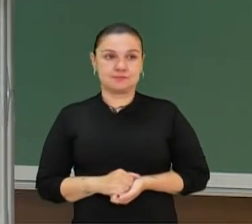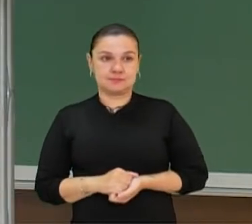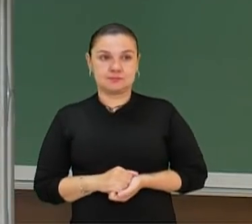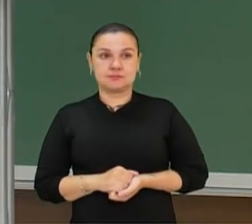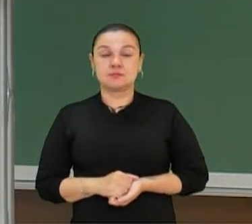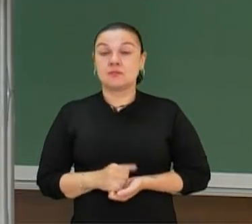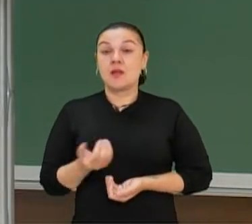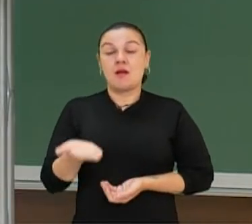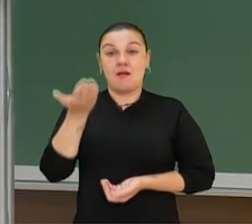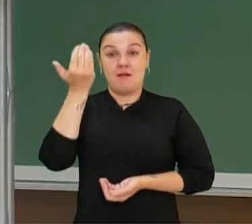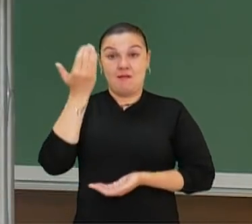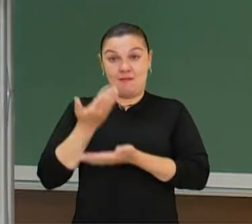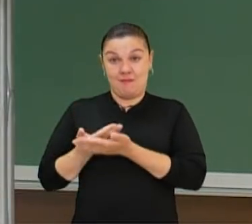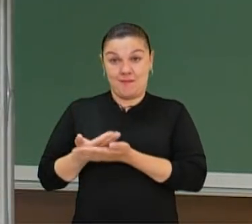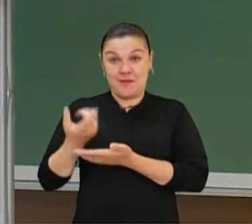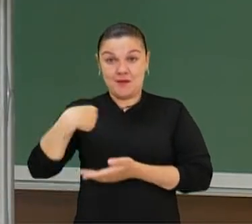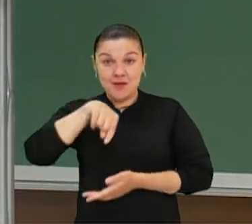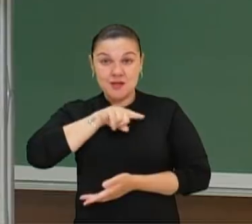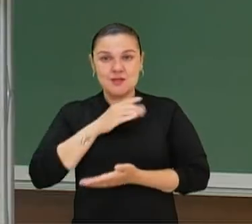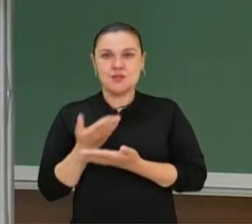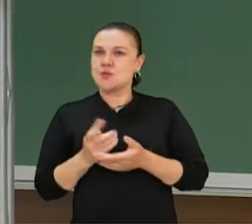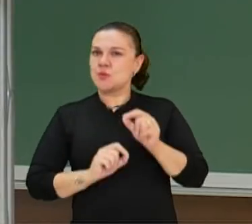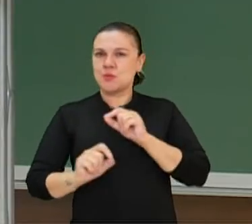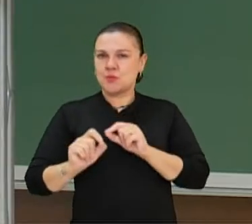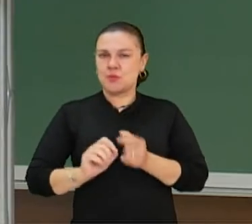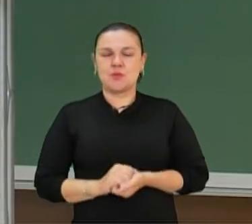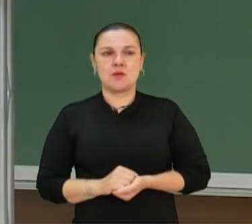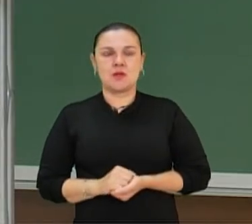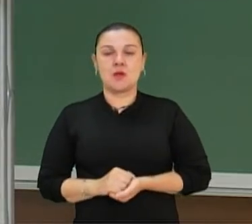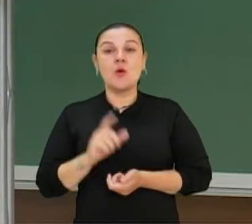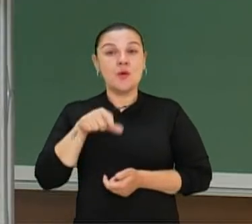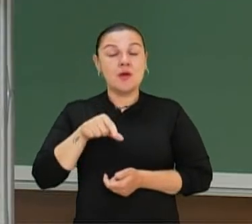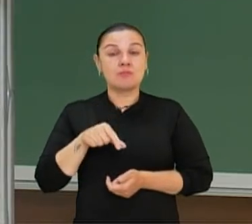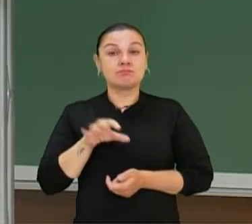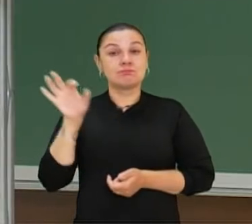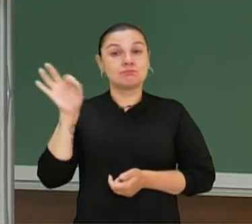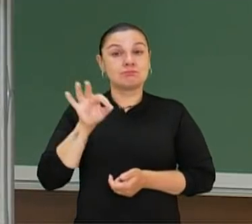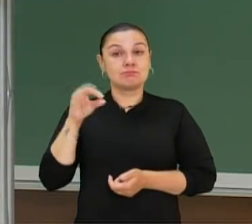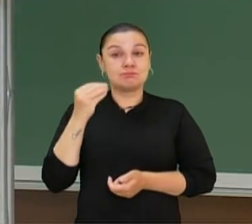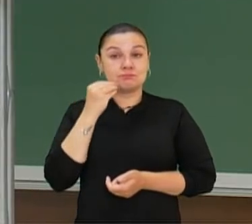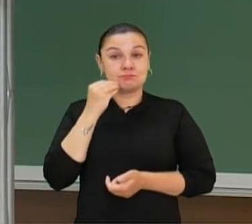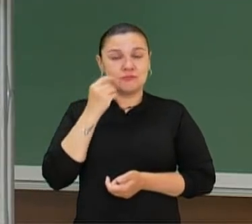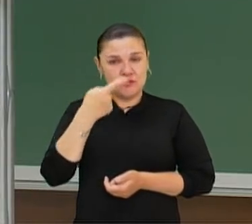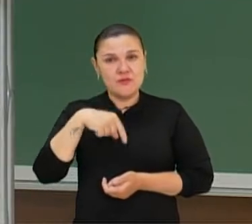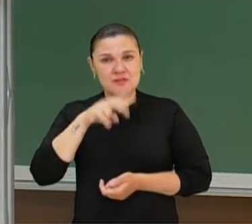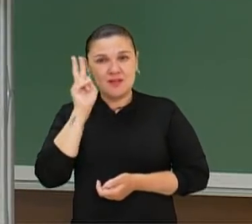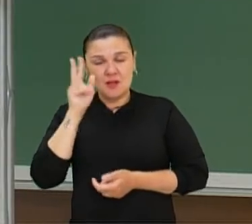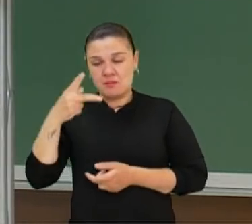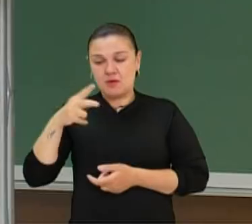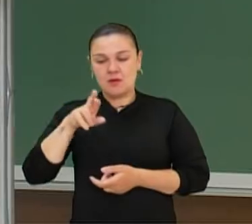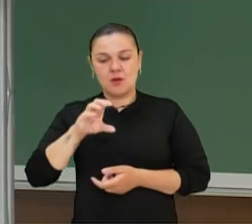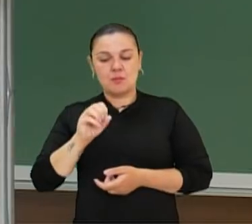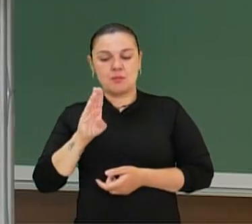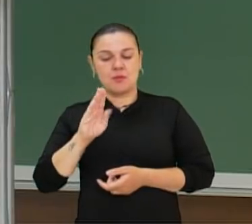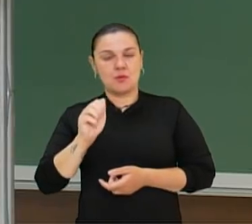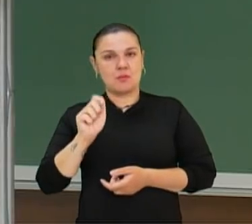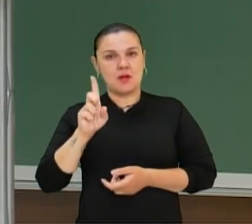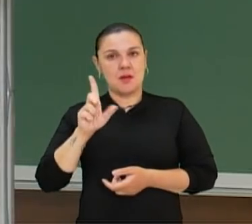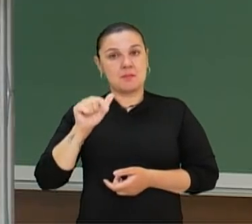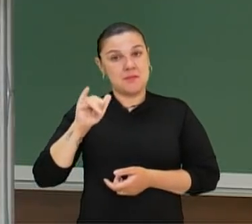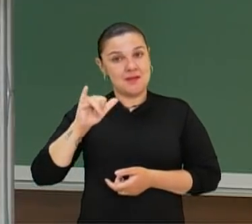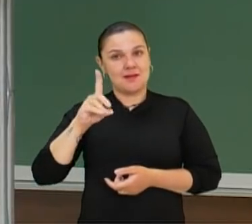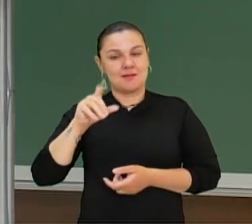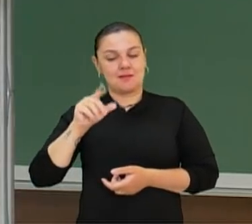anterior? Na aula anterior, nós estudamos probabilidade. Vocês lembram o que é isso? A chance de